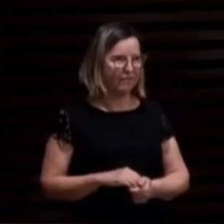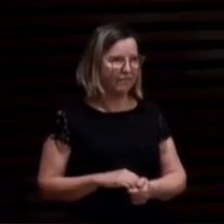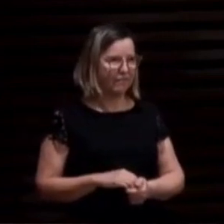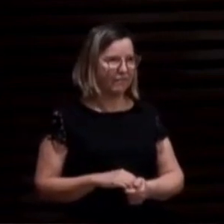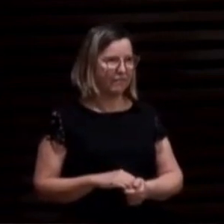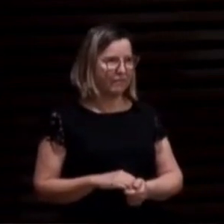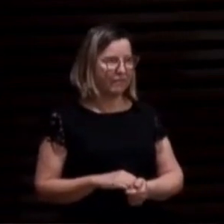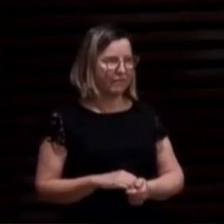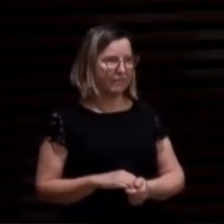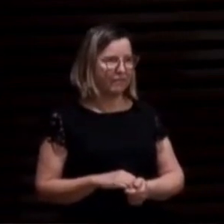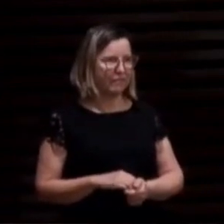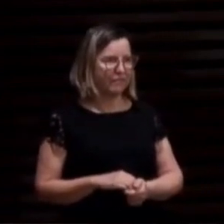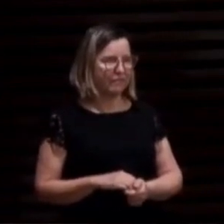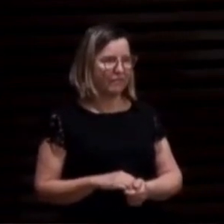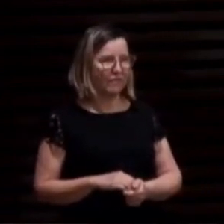é Irineu,